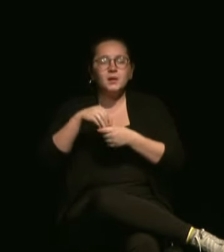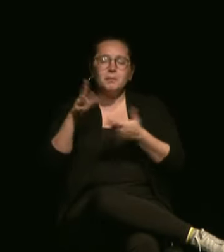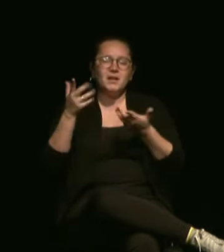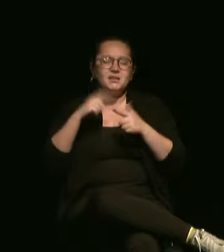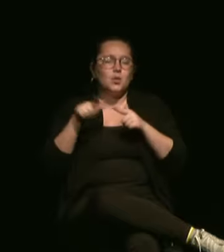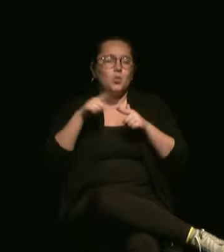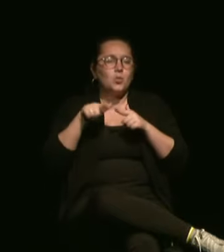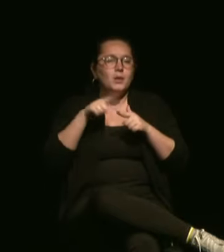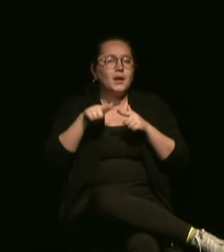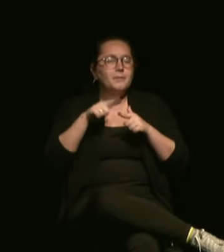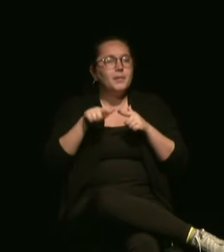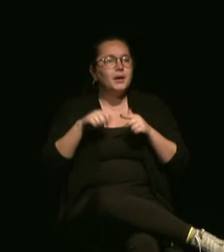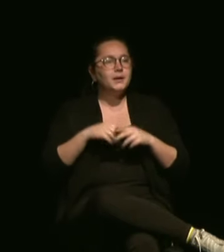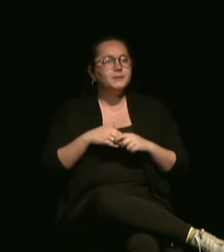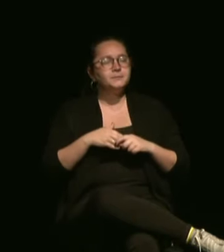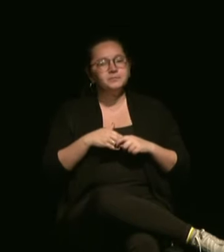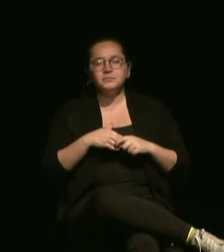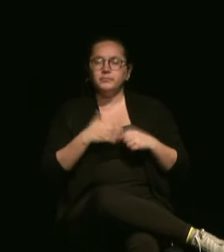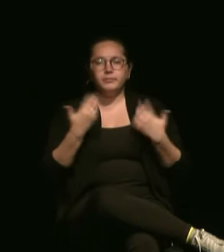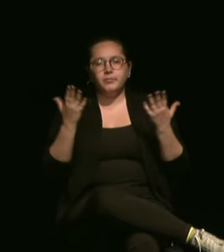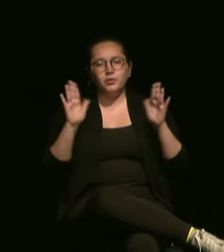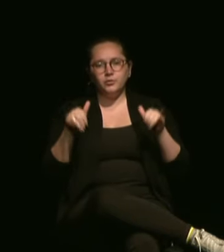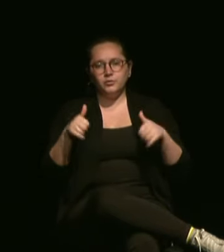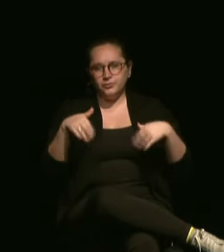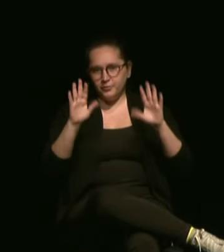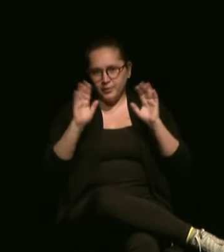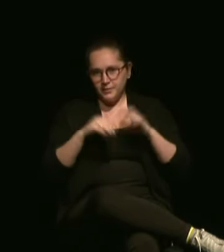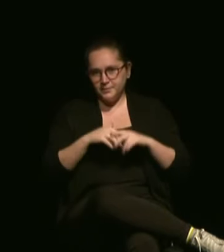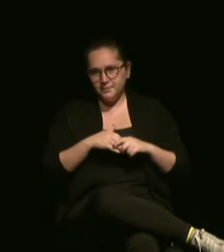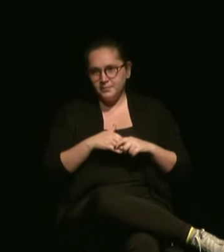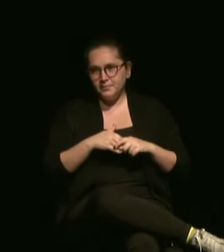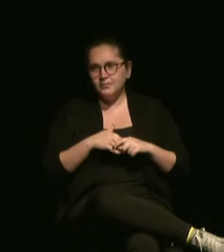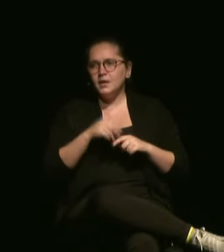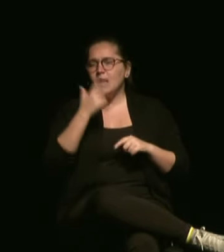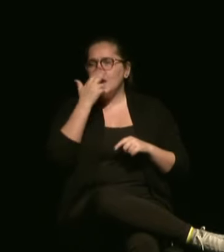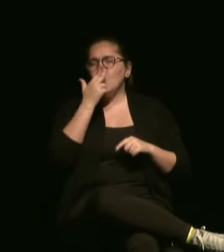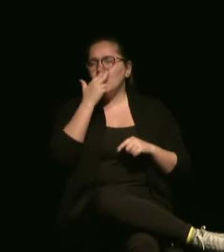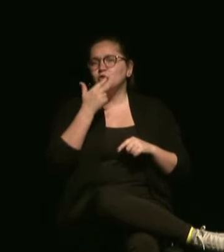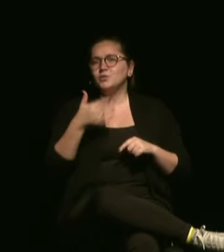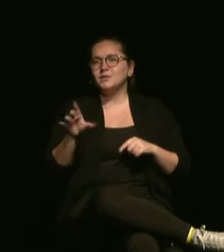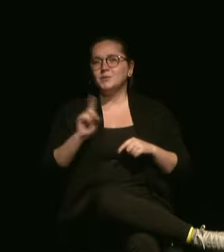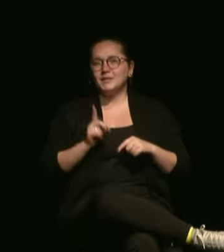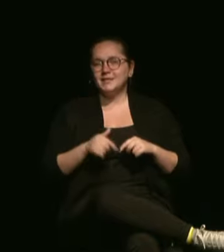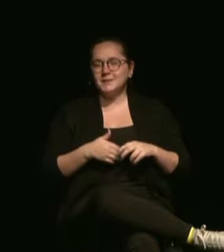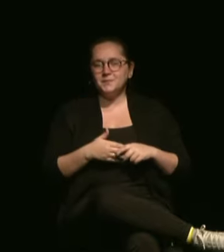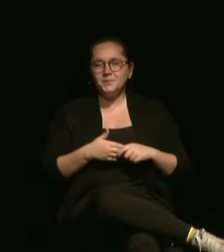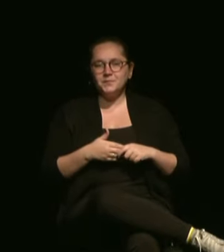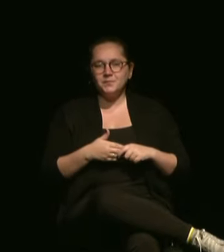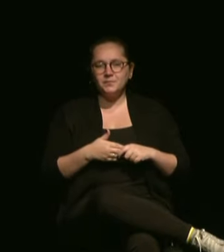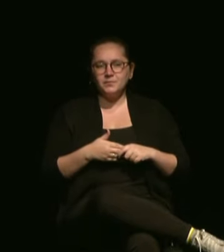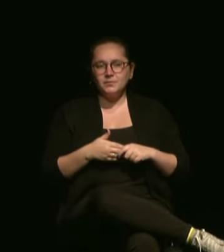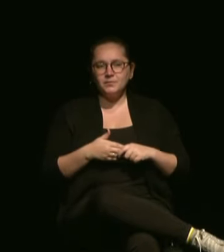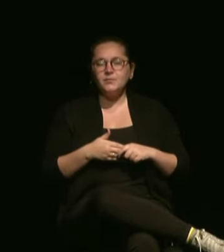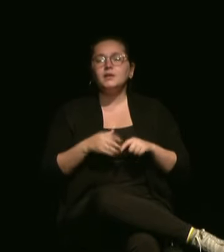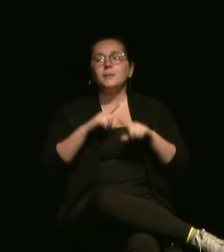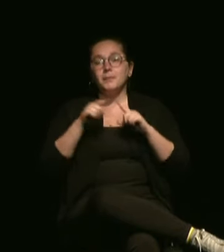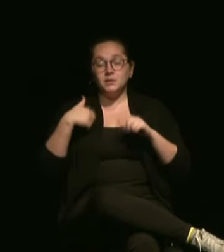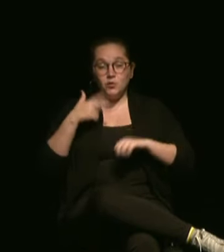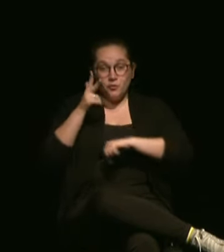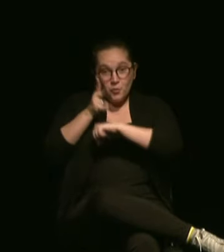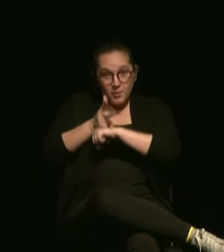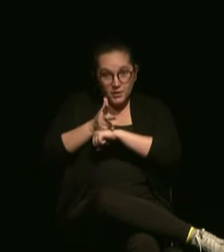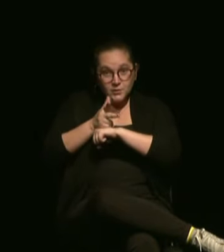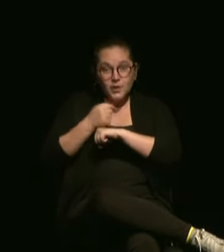de... Ah, enfim, você pode chamar de princípio, método seguinte. É que eu tinha que ter filmado ela com